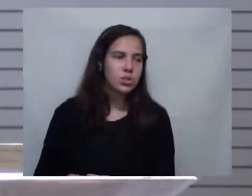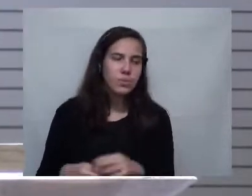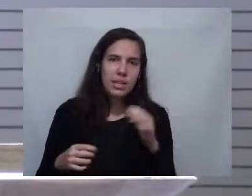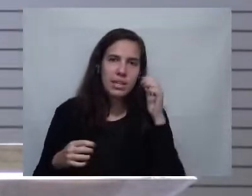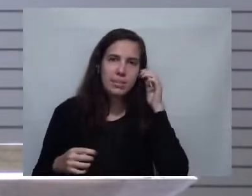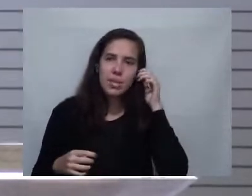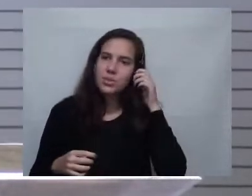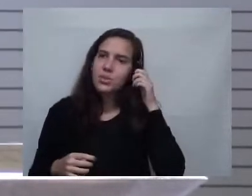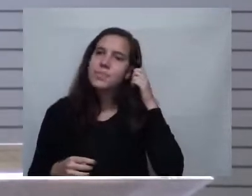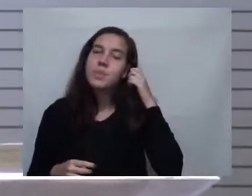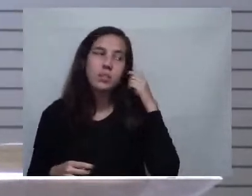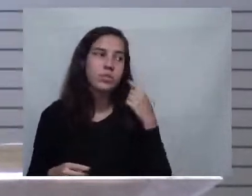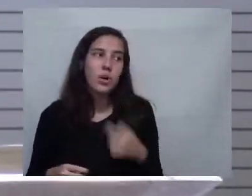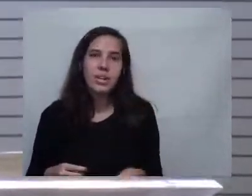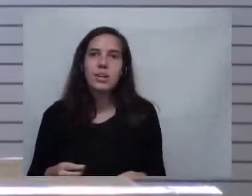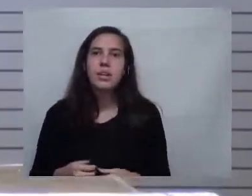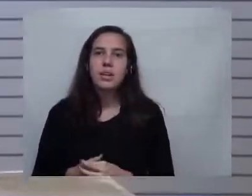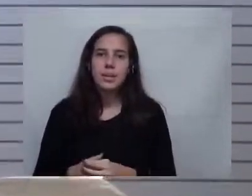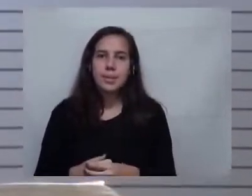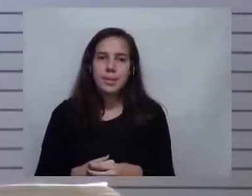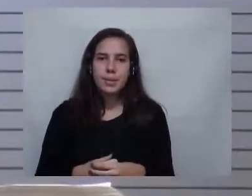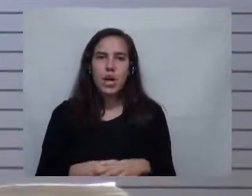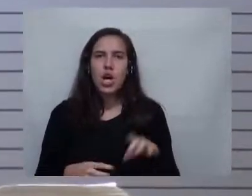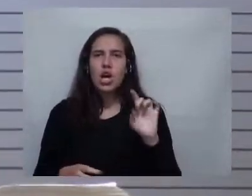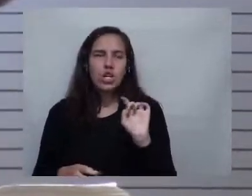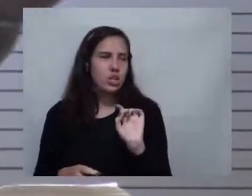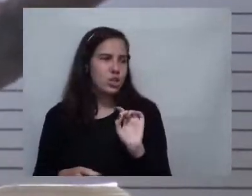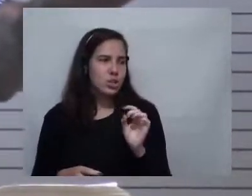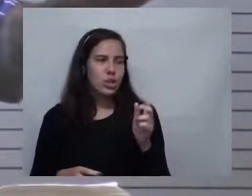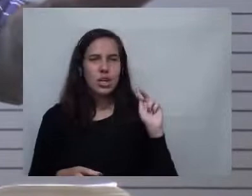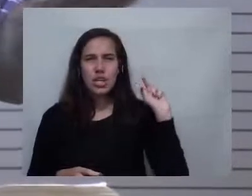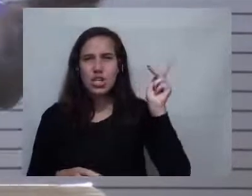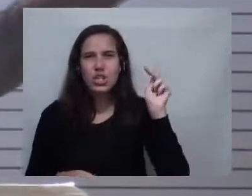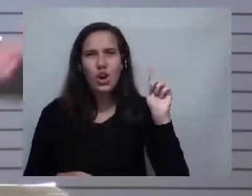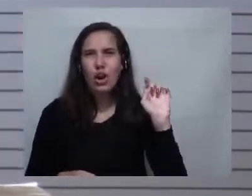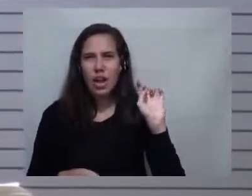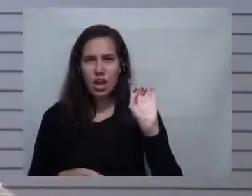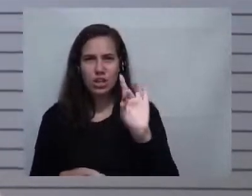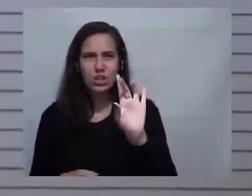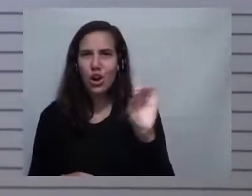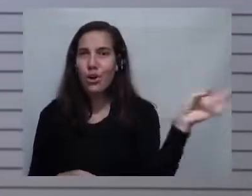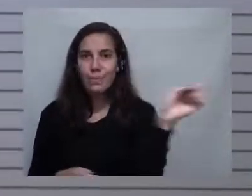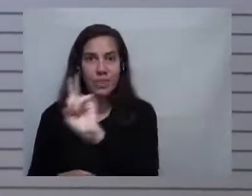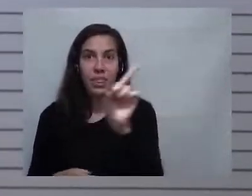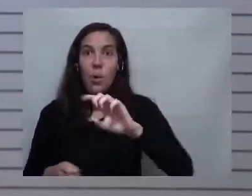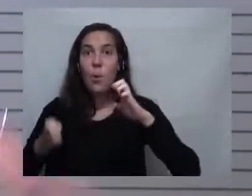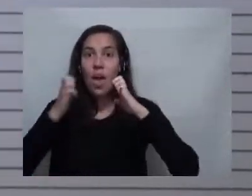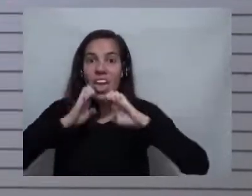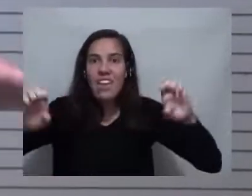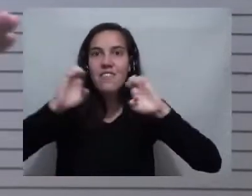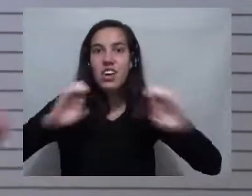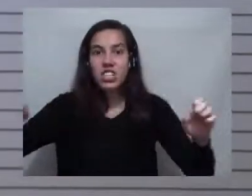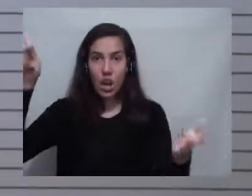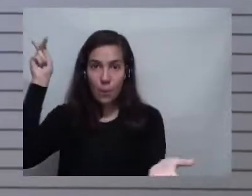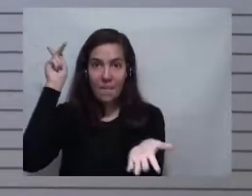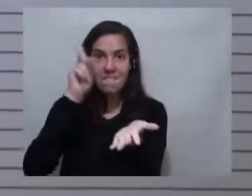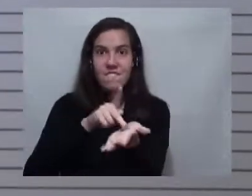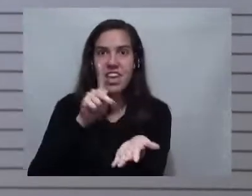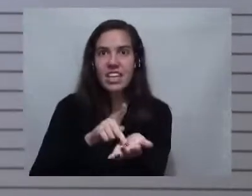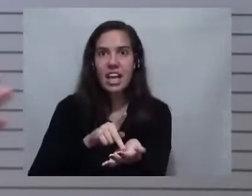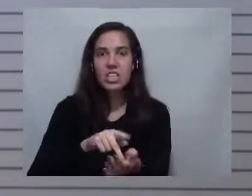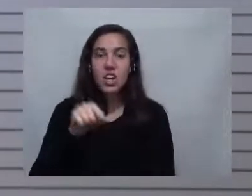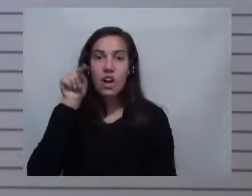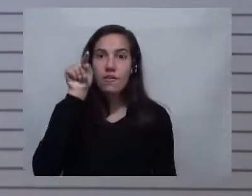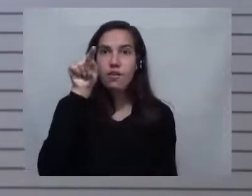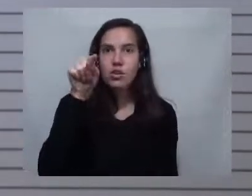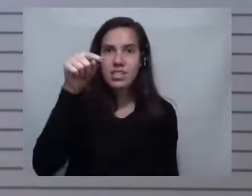você não tá aqui porque você aderiu ao evangelho você não tá aqui porque